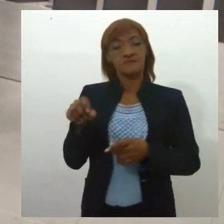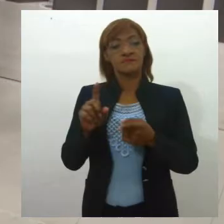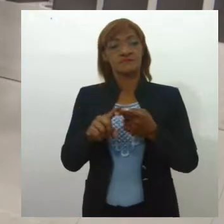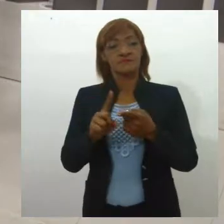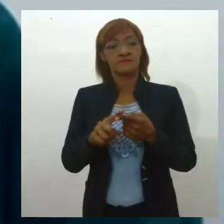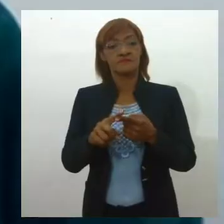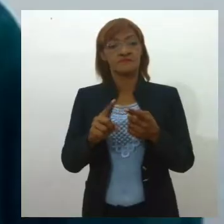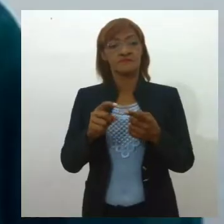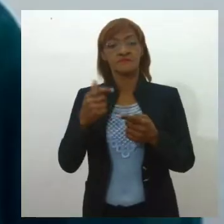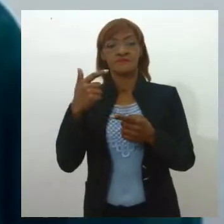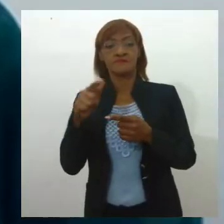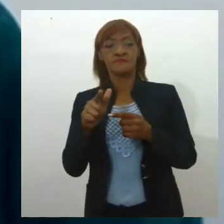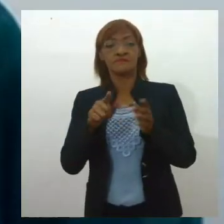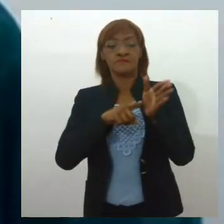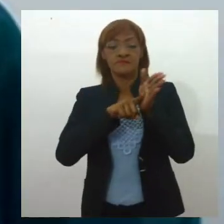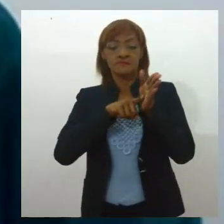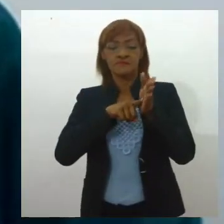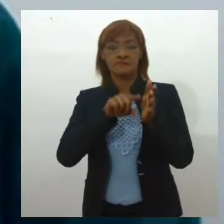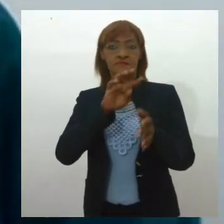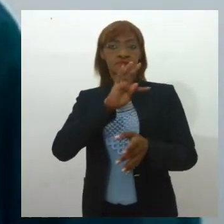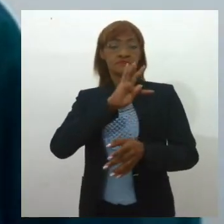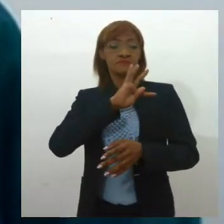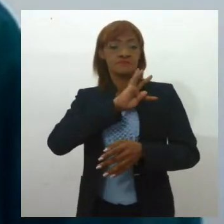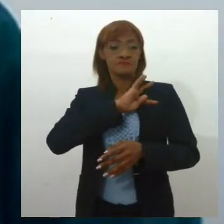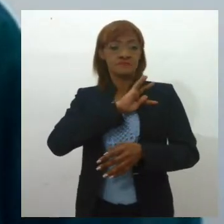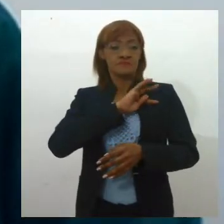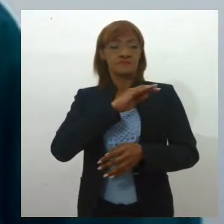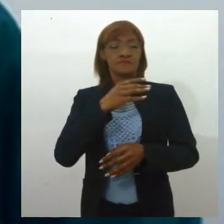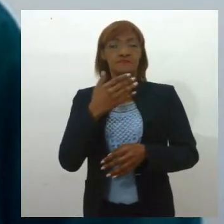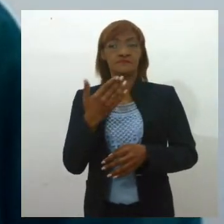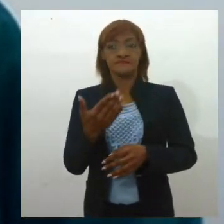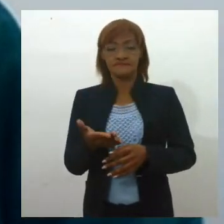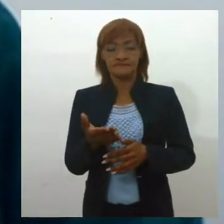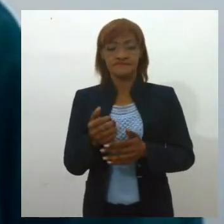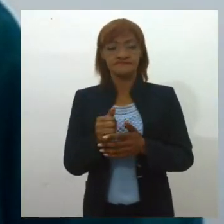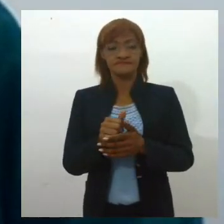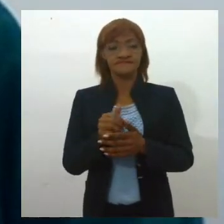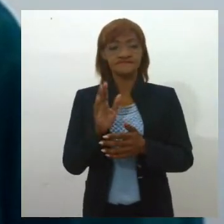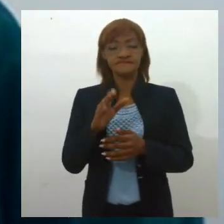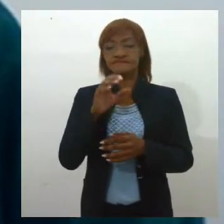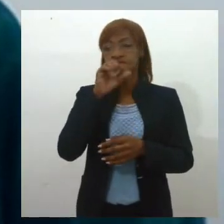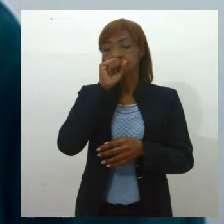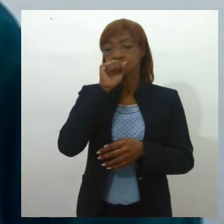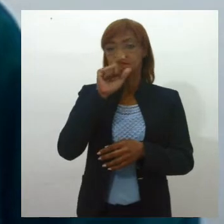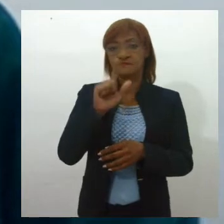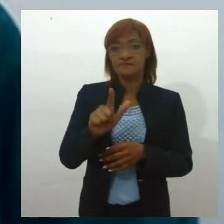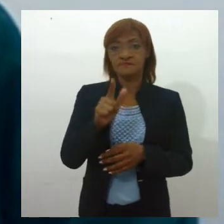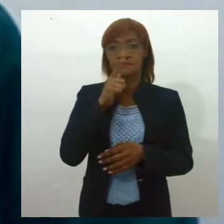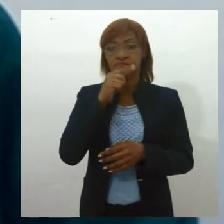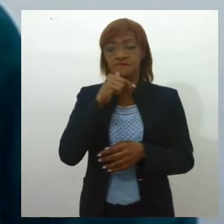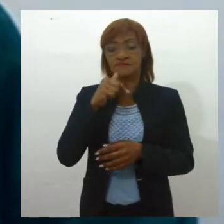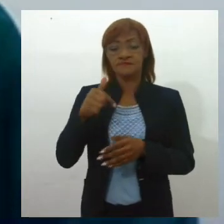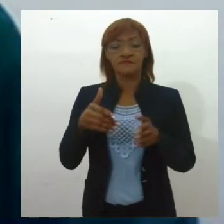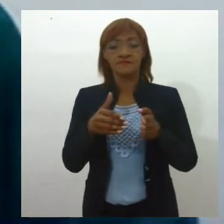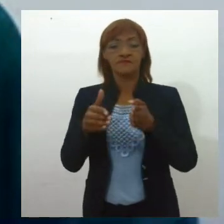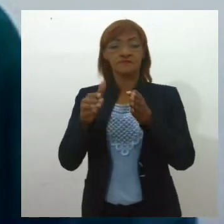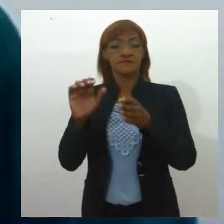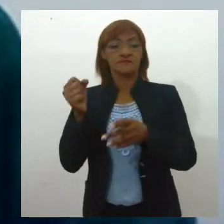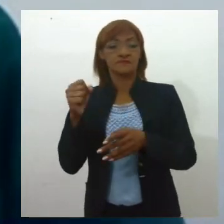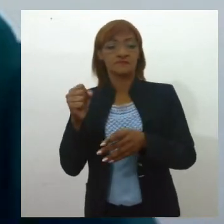são mais trabalhos técnicos relacionados com a cidade de Laranjeiras e com o rio Sergipe. Esse